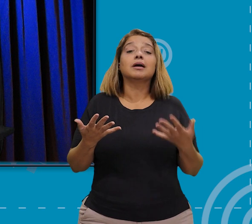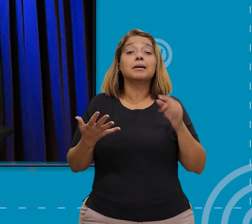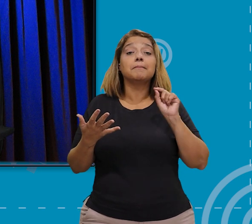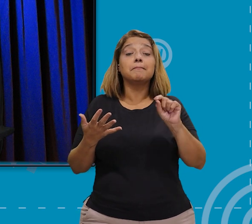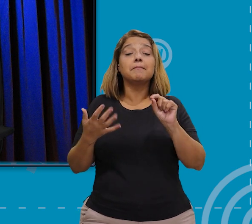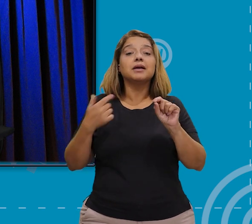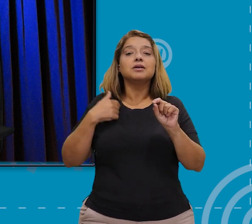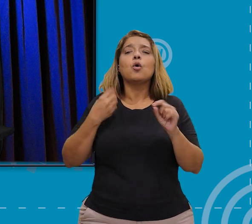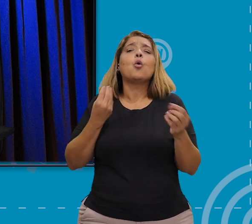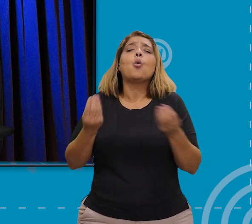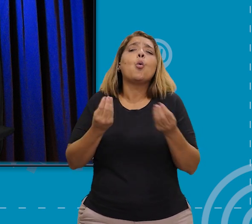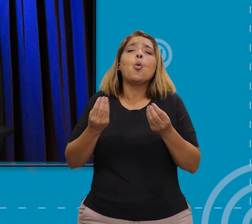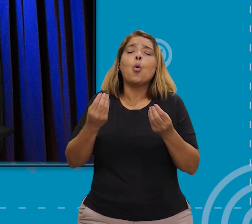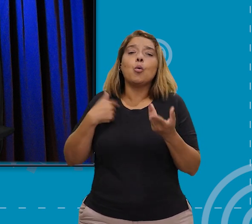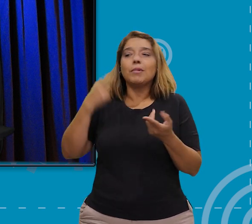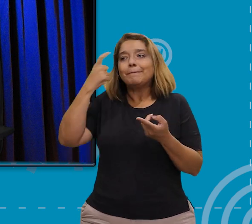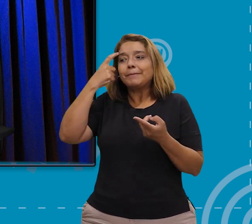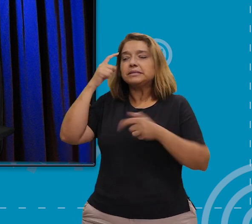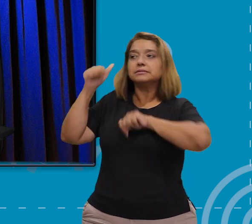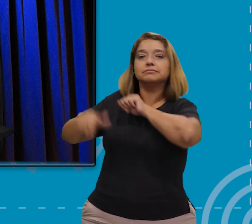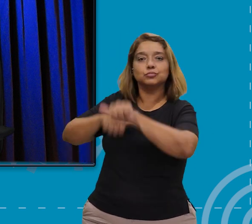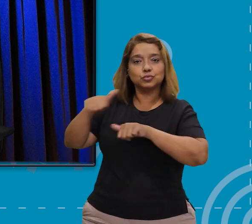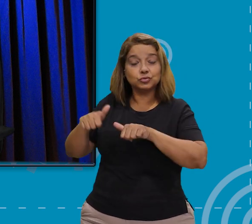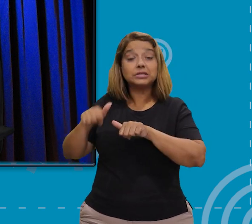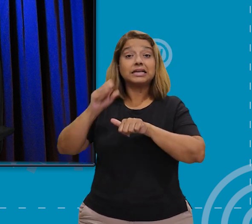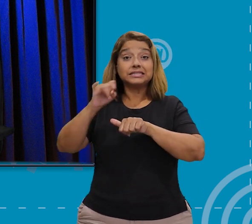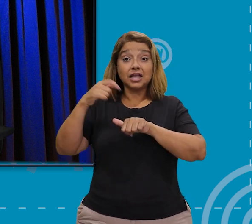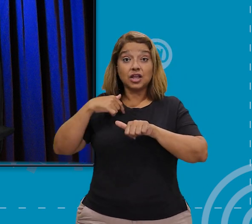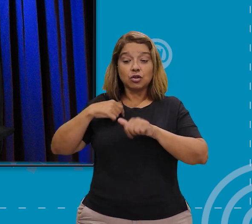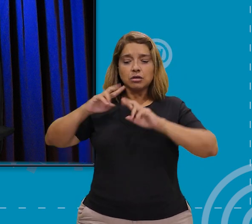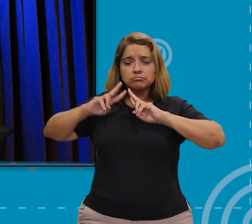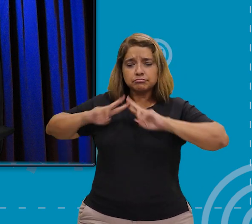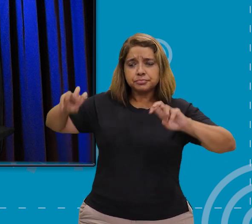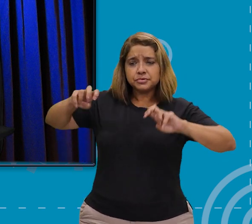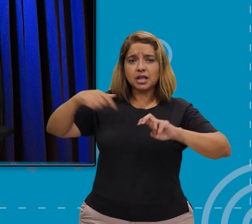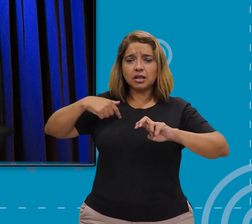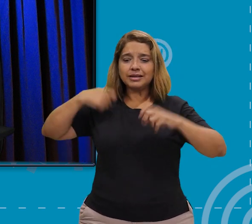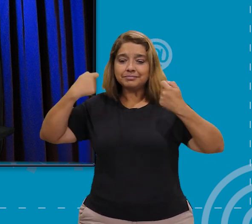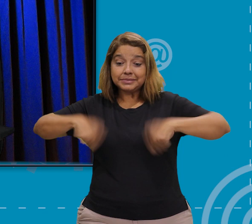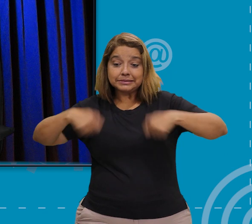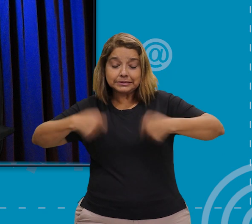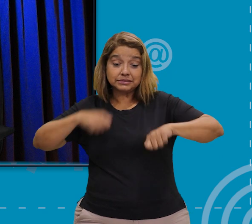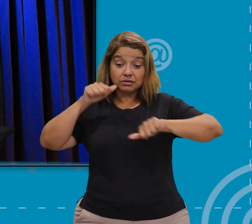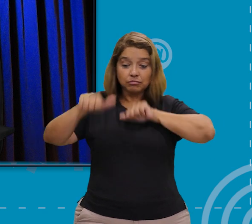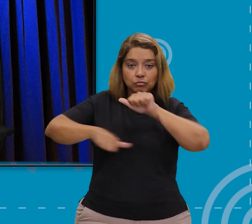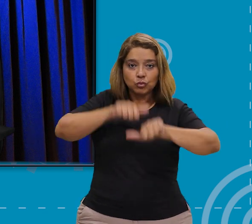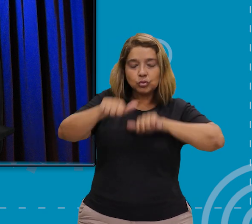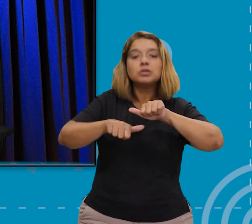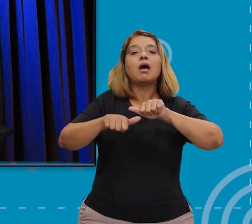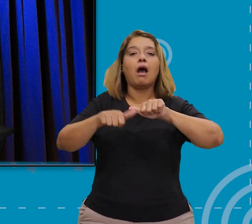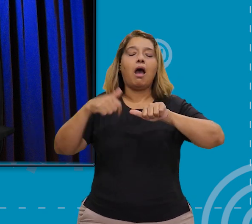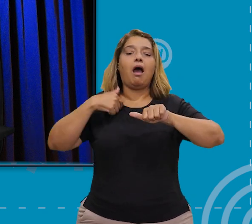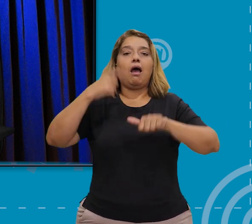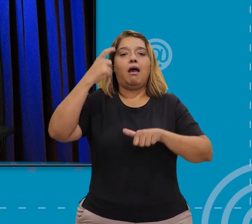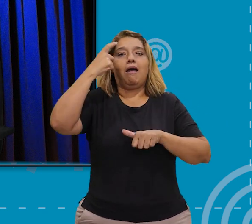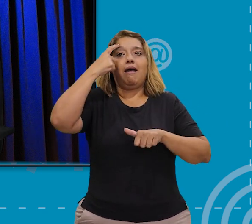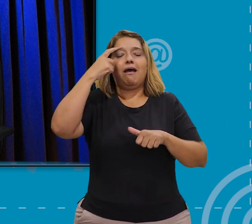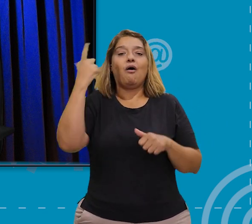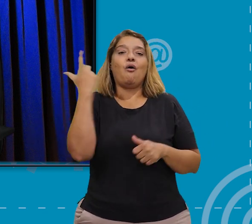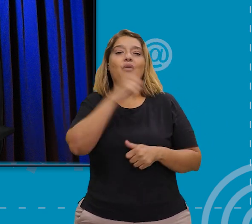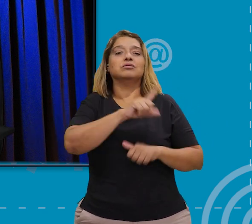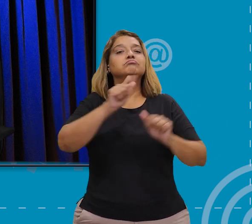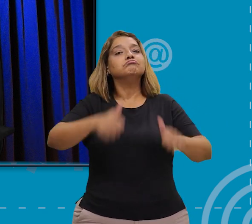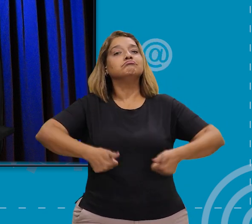estou triste, se eu estou chateada, se eu estou magoada, que necessidade minha eu não consegui atender, né? E aí, quando eu consigo identificar as